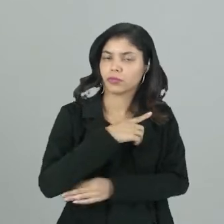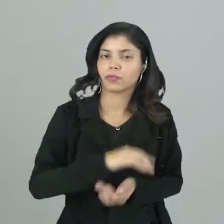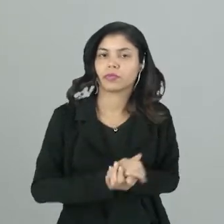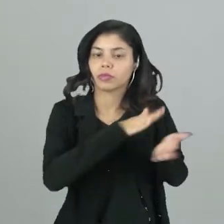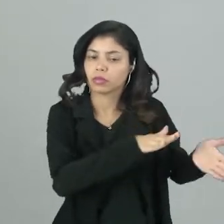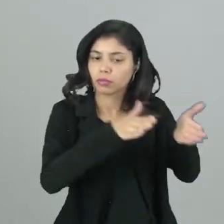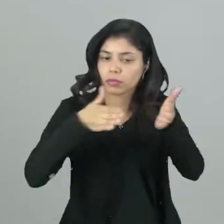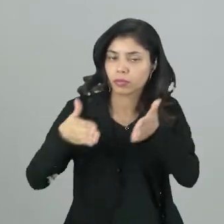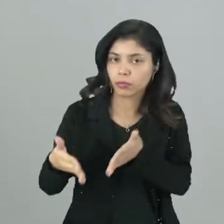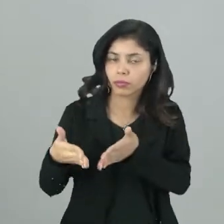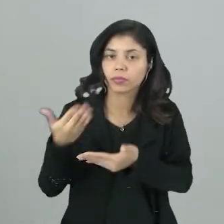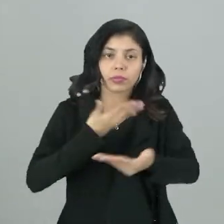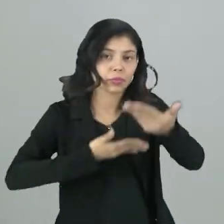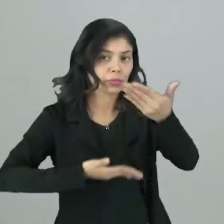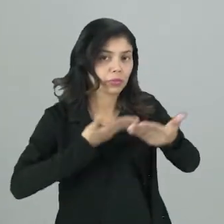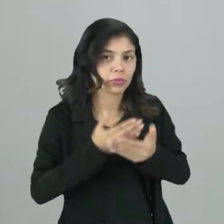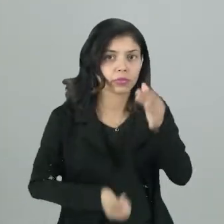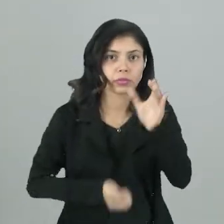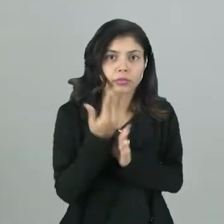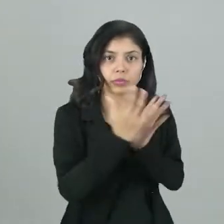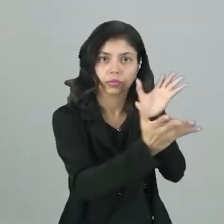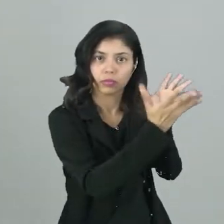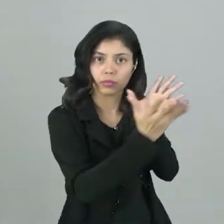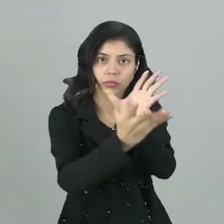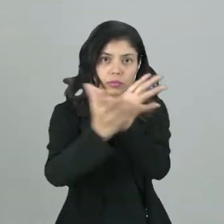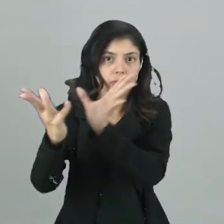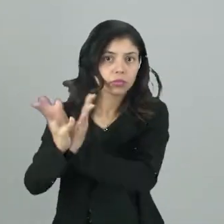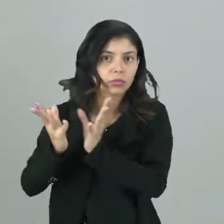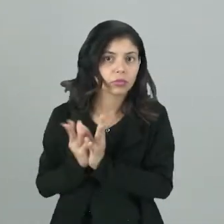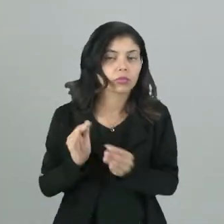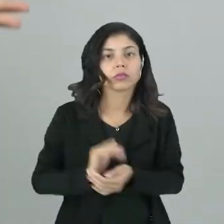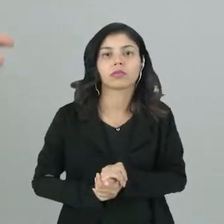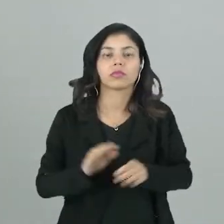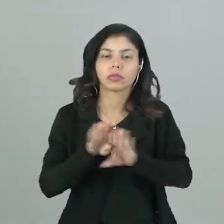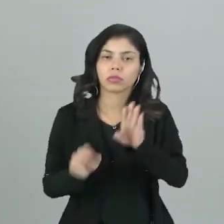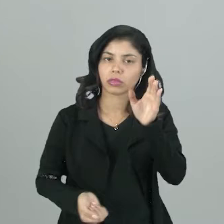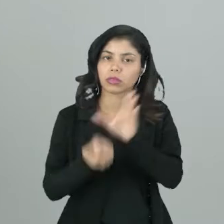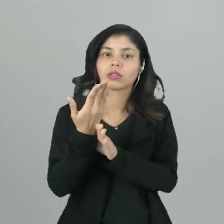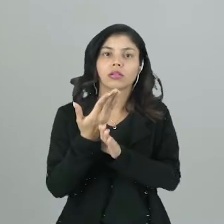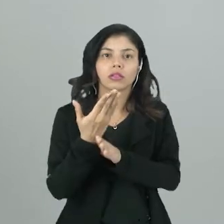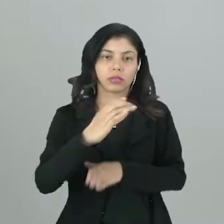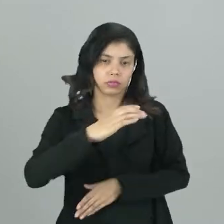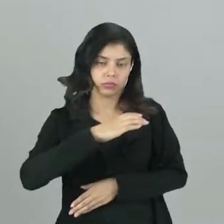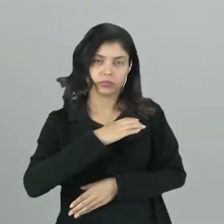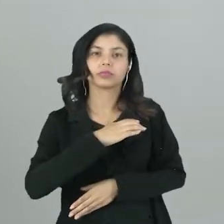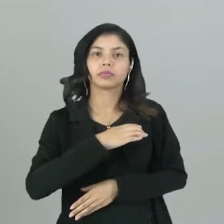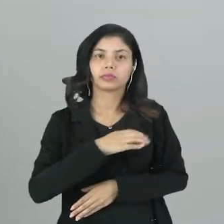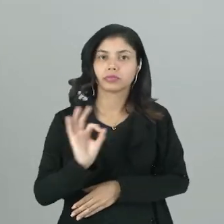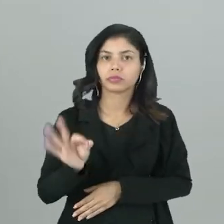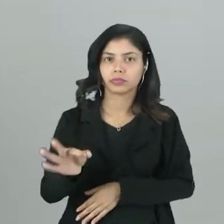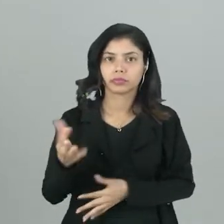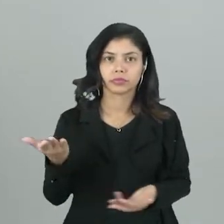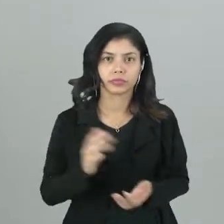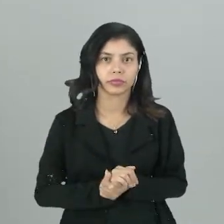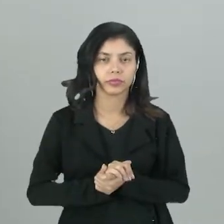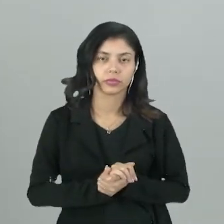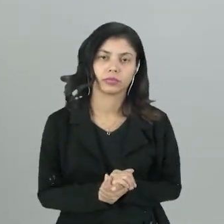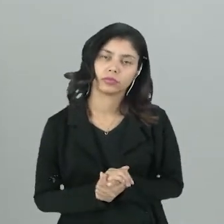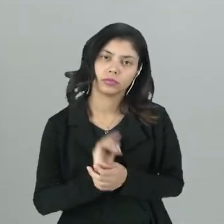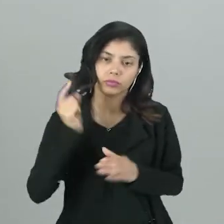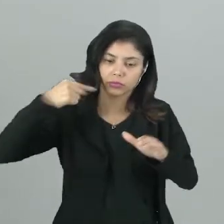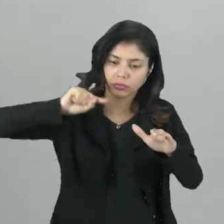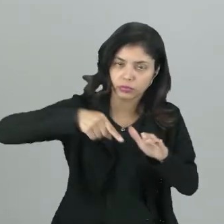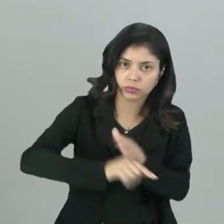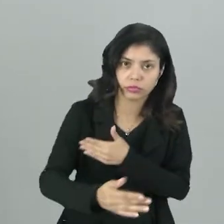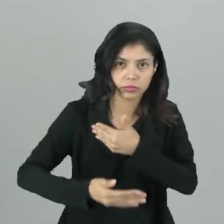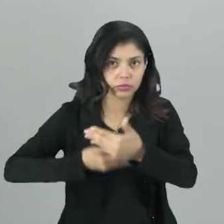partir dessas relações vão surgindo as comunidades e posteriormente vai dar o surgimento das cidades, certo? E já dentro